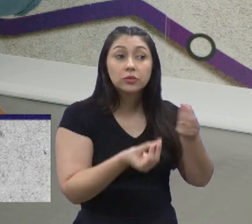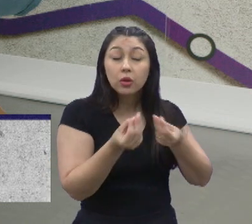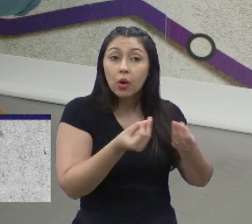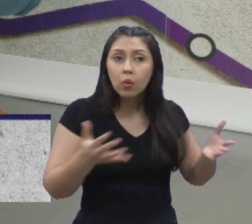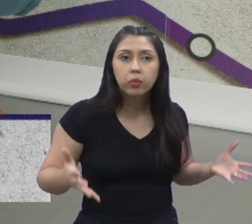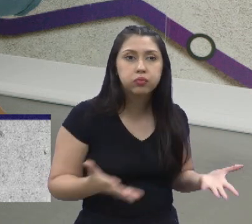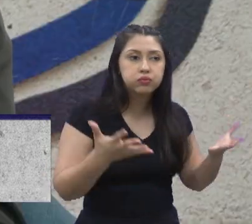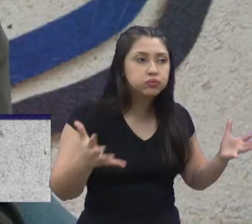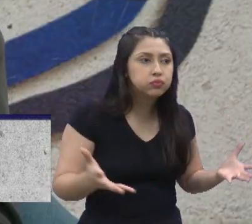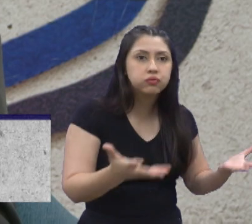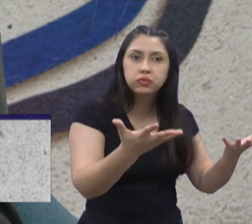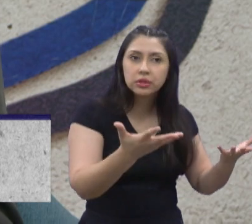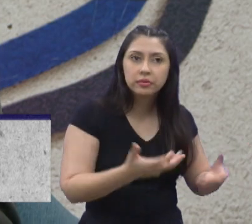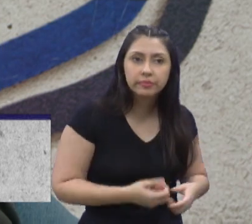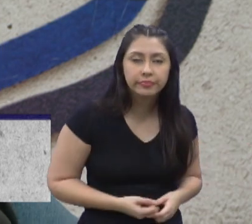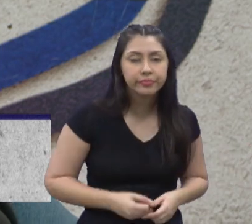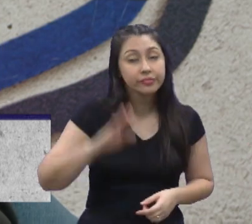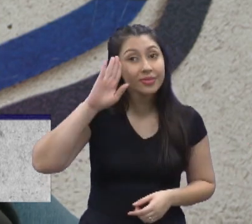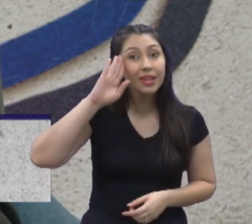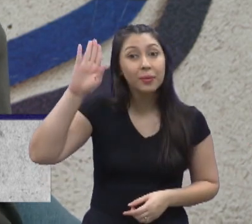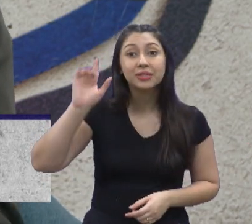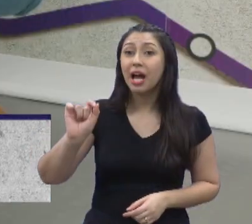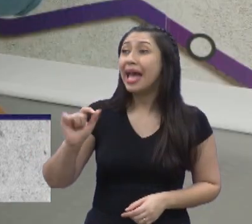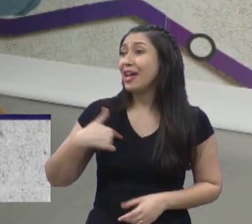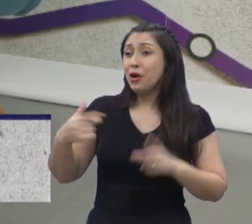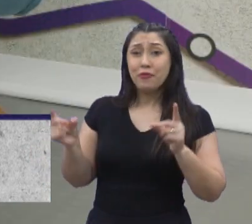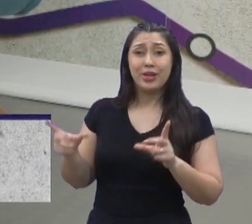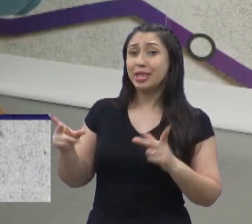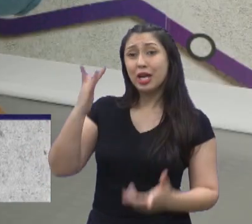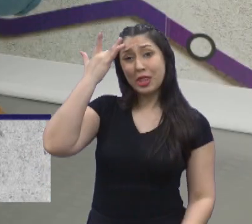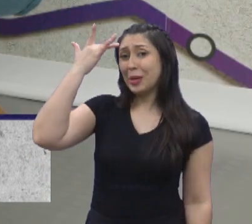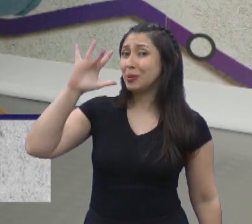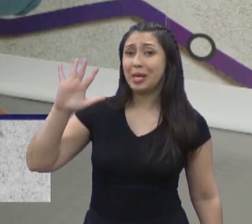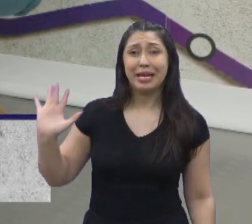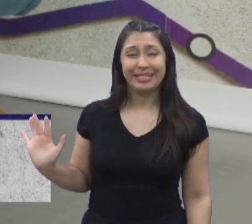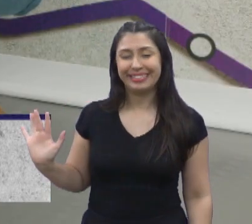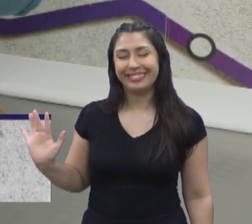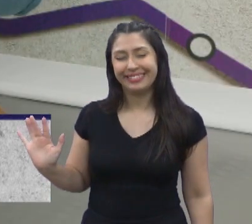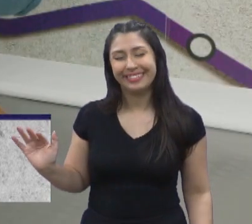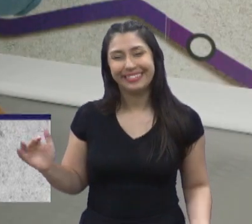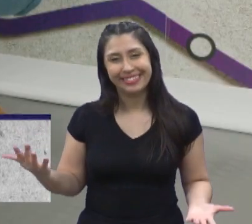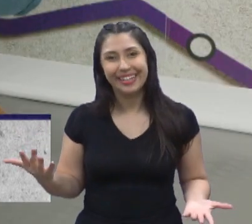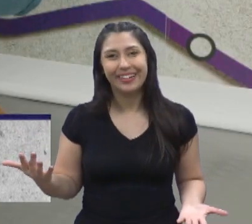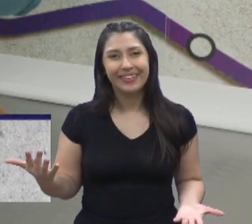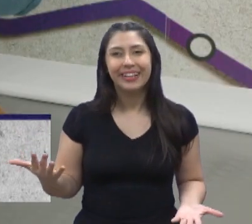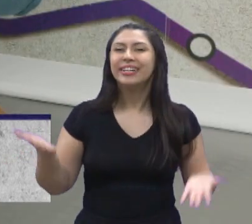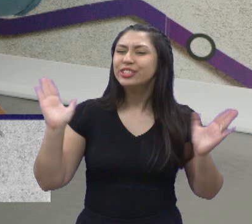procurarem? A principal é eu não sei vender. É isso, né? Eu não sei vender. Então, assim, já atendi